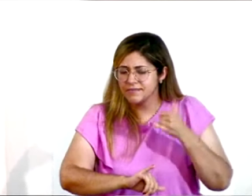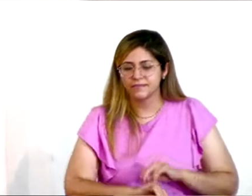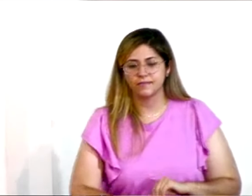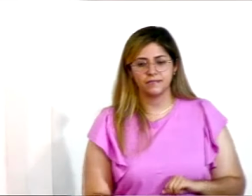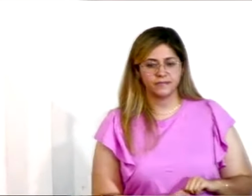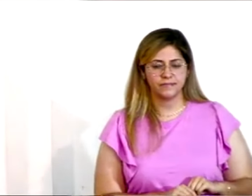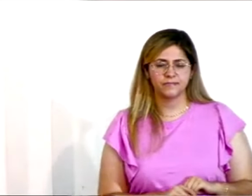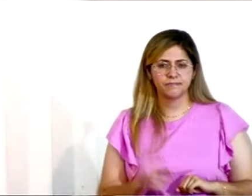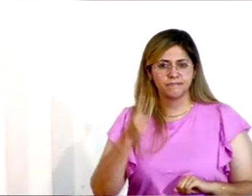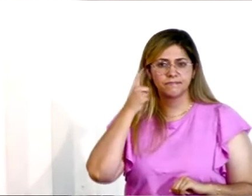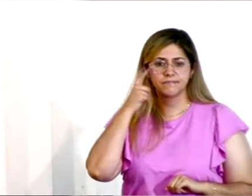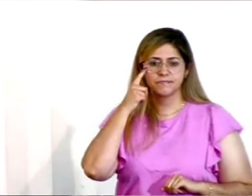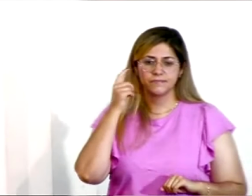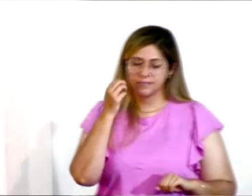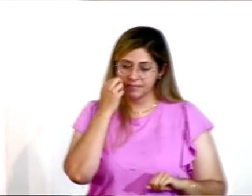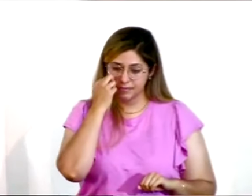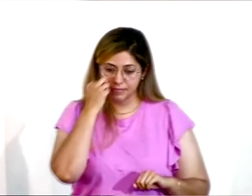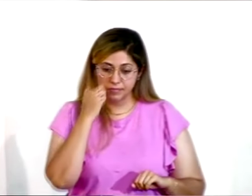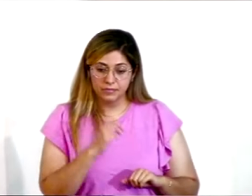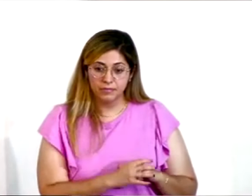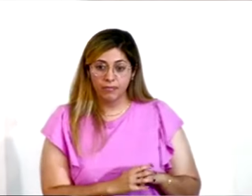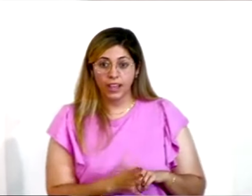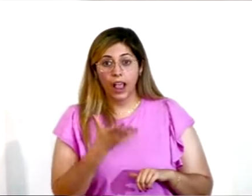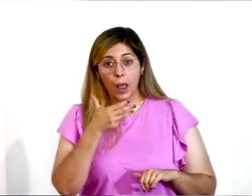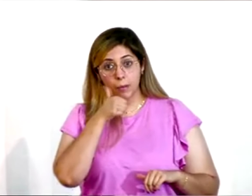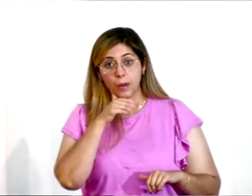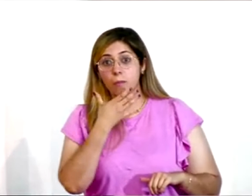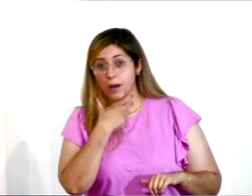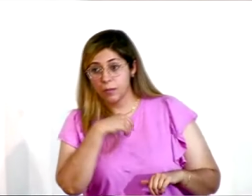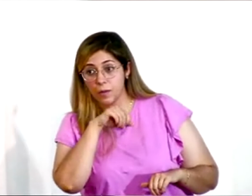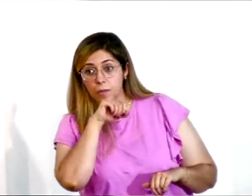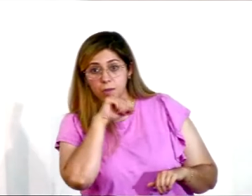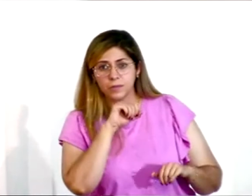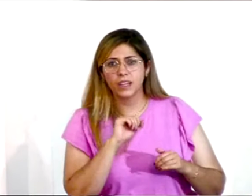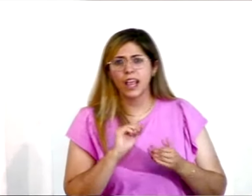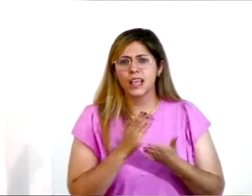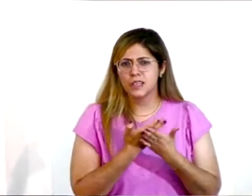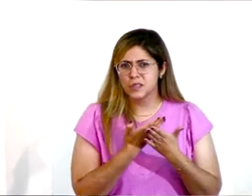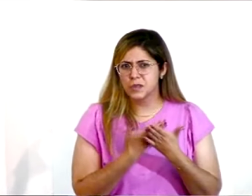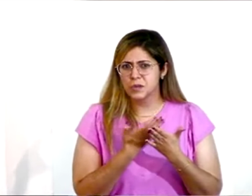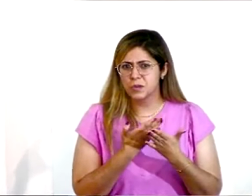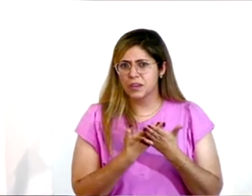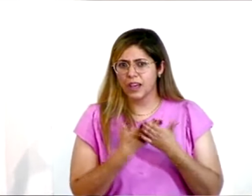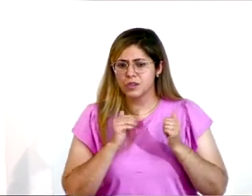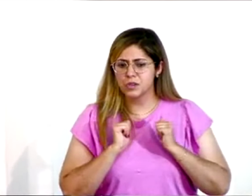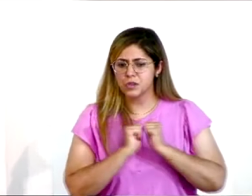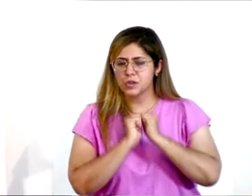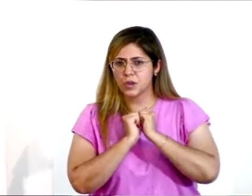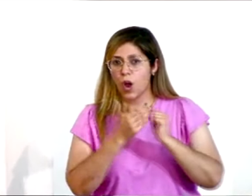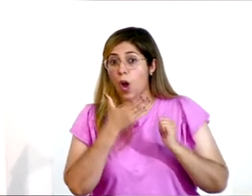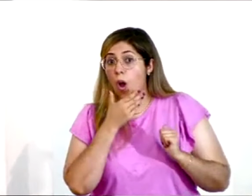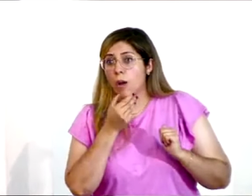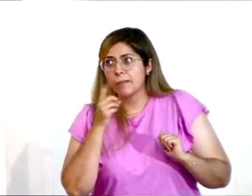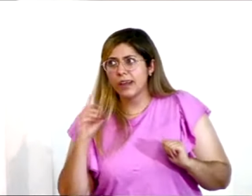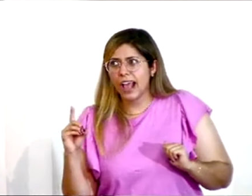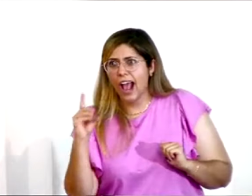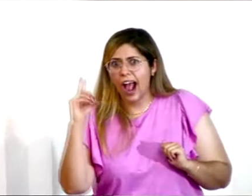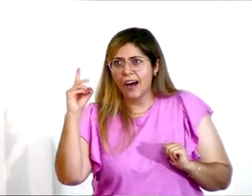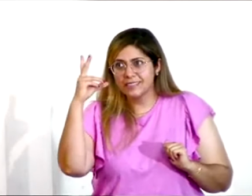Seus pais o colocam para estudar perto de um homem gigante em conhecimento,